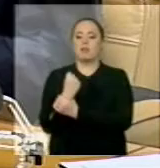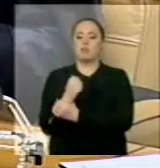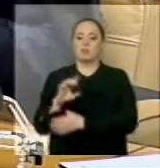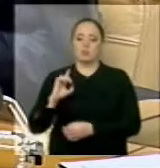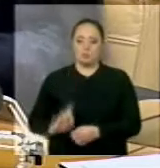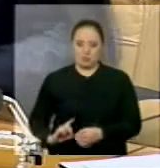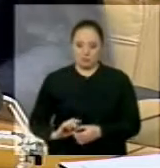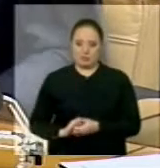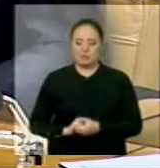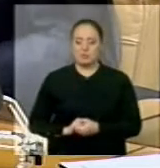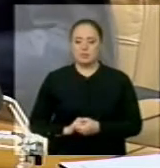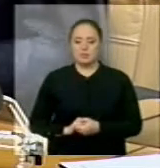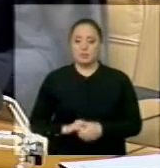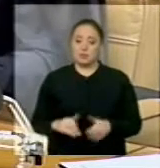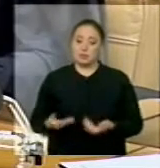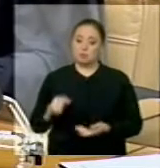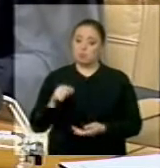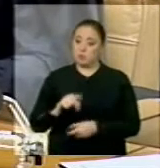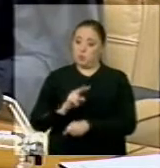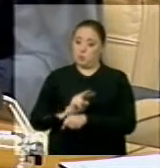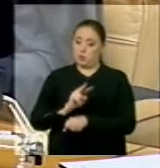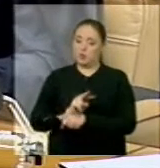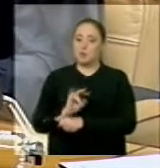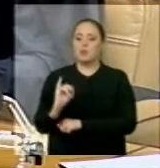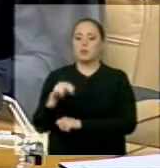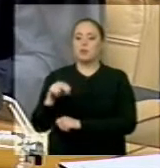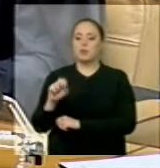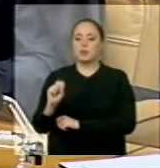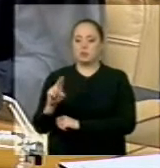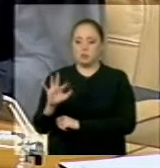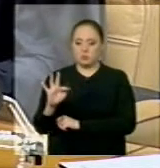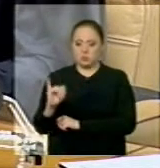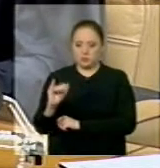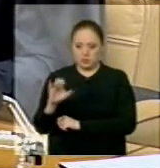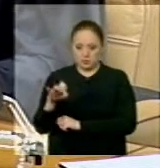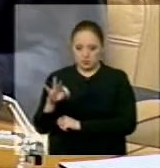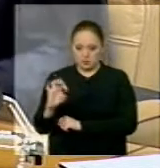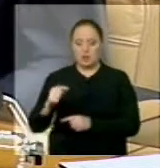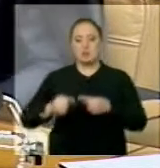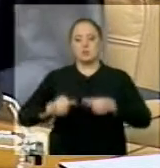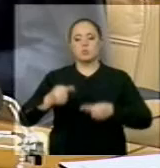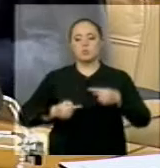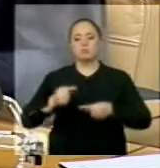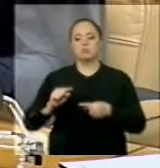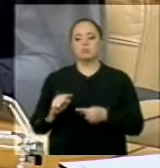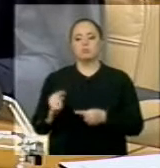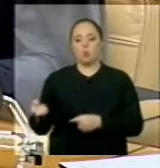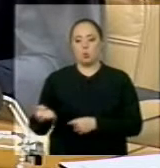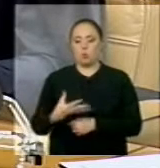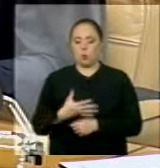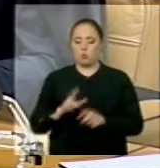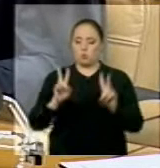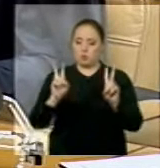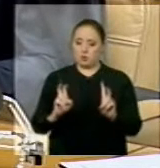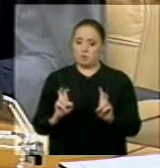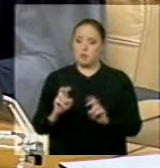direitos. Nesse ponto da proteção insuficiente, em discussão pioneira sobre o tema, o eminente ministro Gilmar